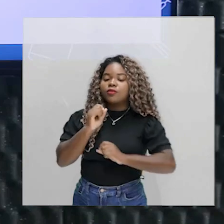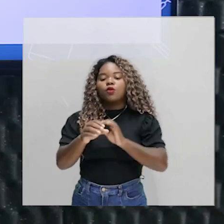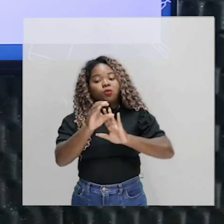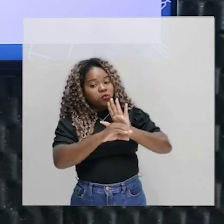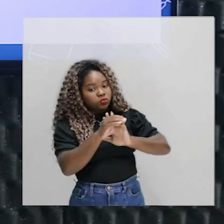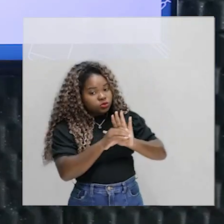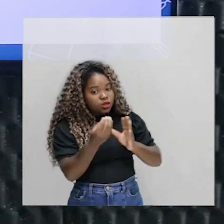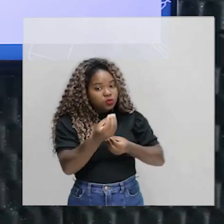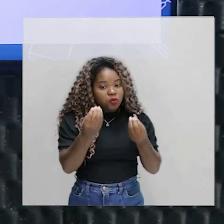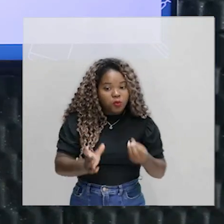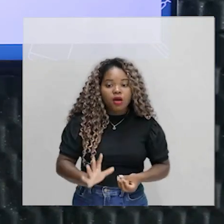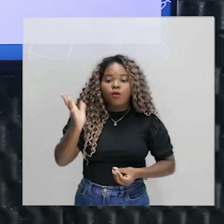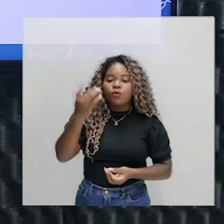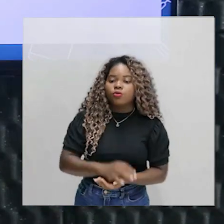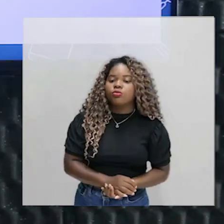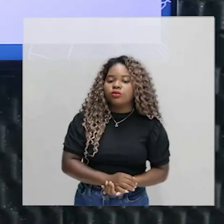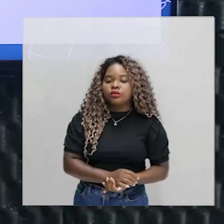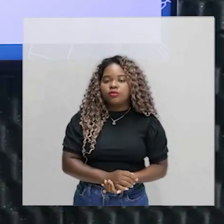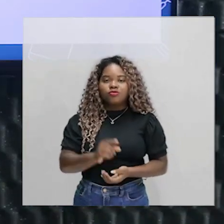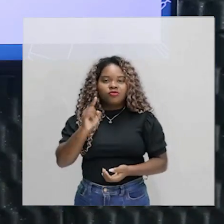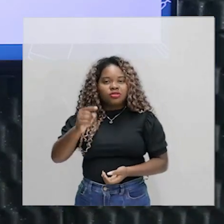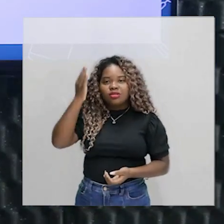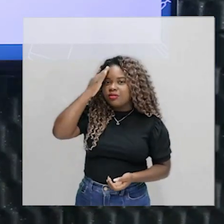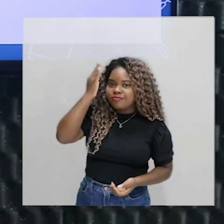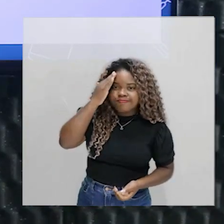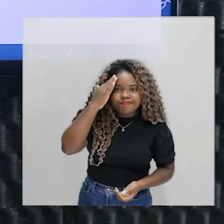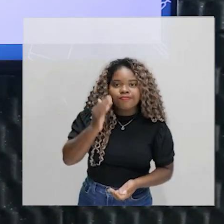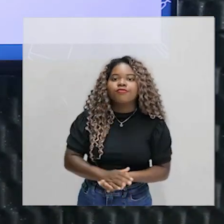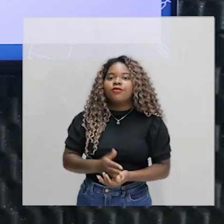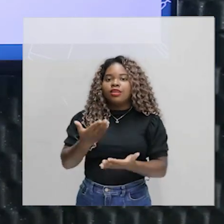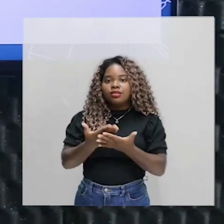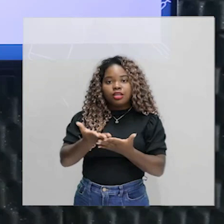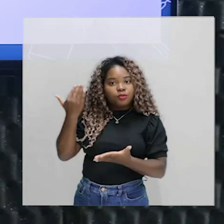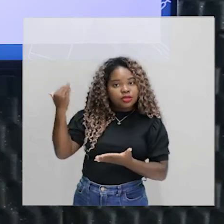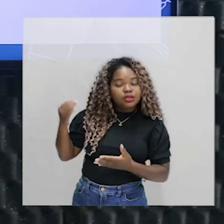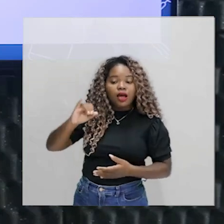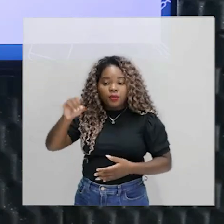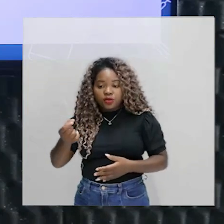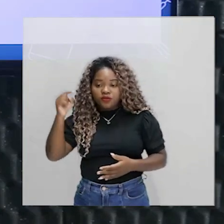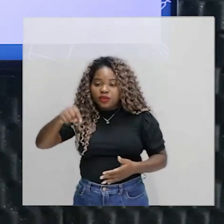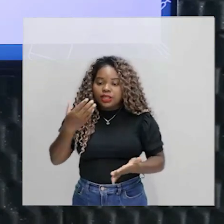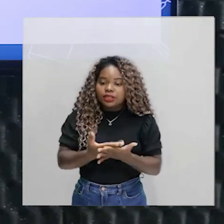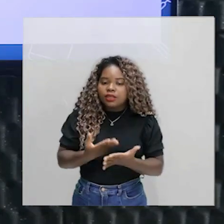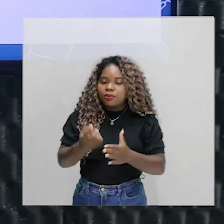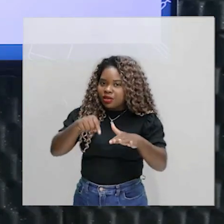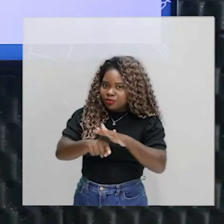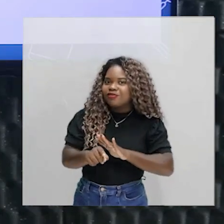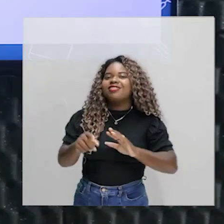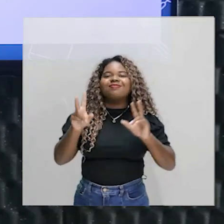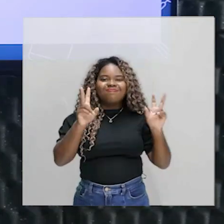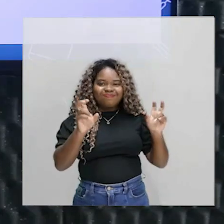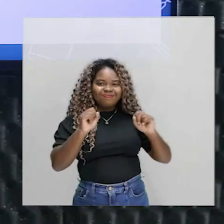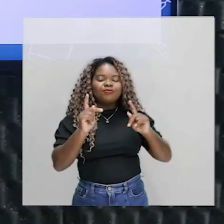conceito de seleção natural para quem ainda não entendeu as aulas anteriores Aproveita que essa aula para se aprofundar mais né